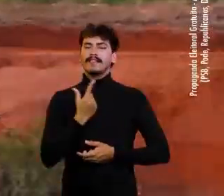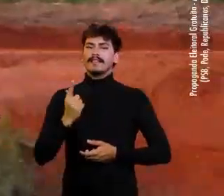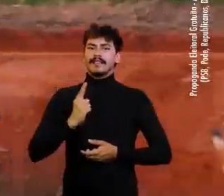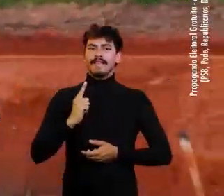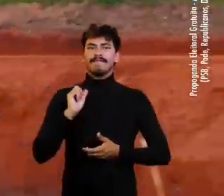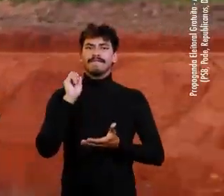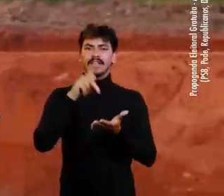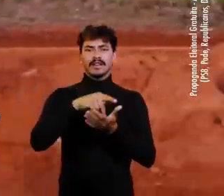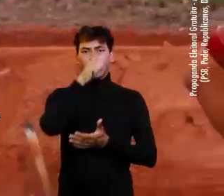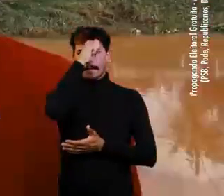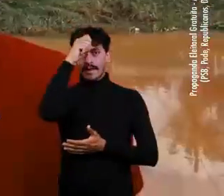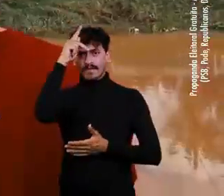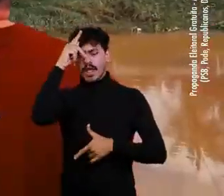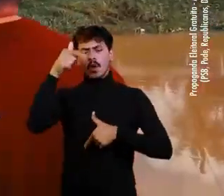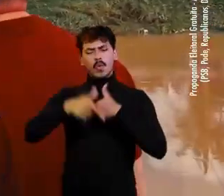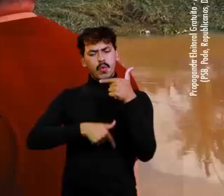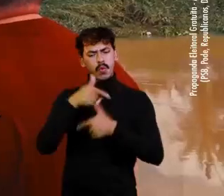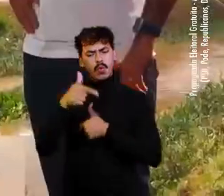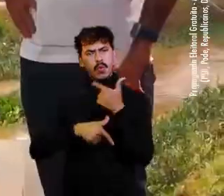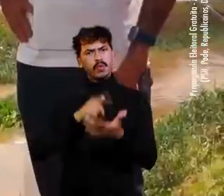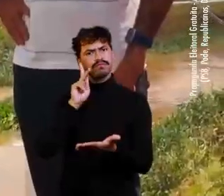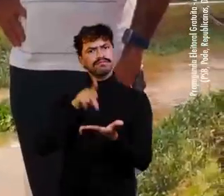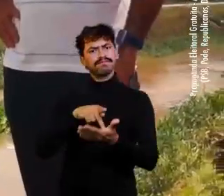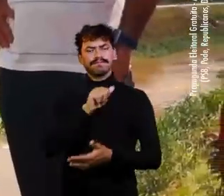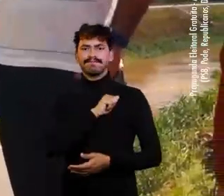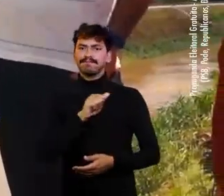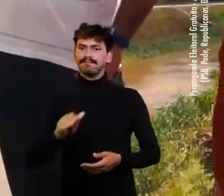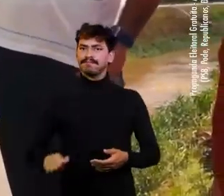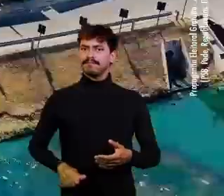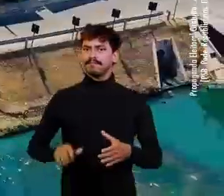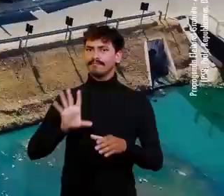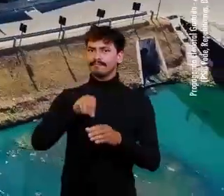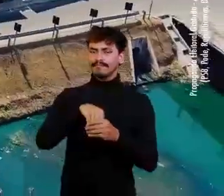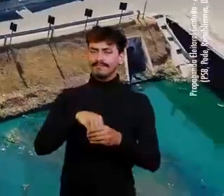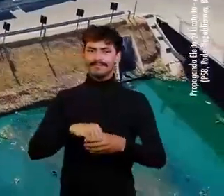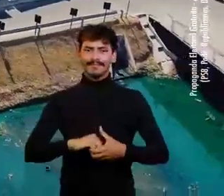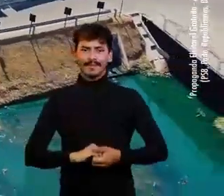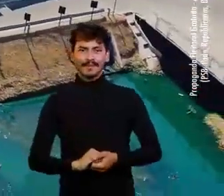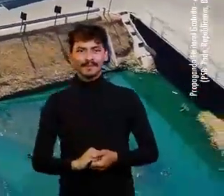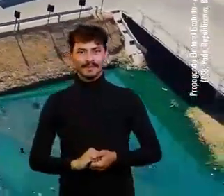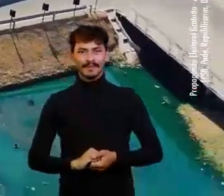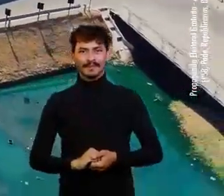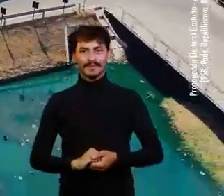um prefeito atuante na nossa Ananindeua.